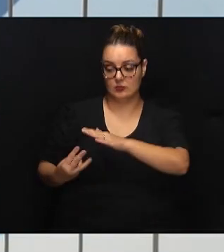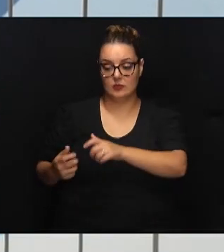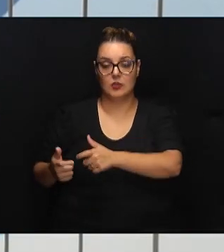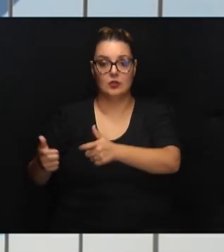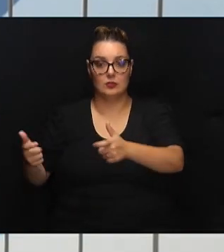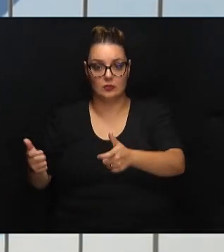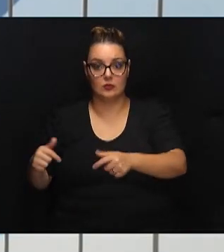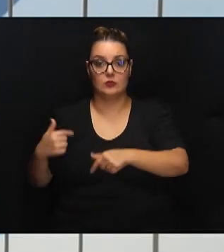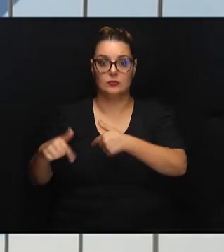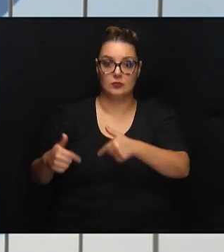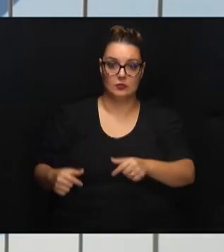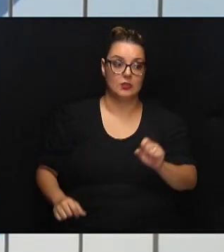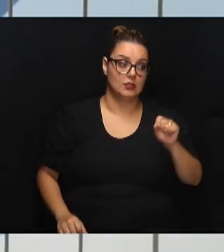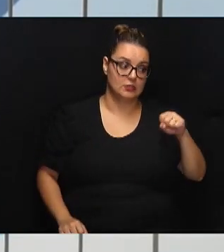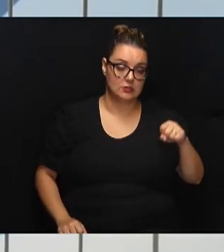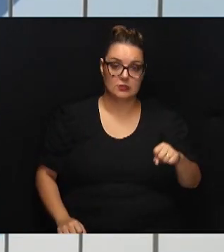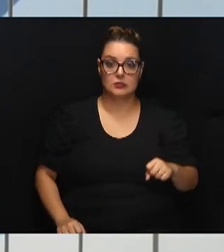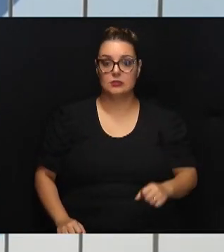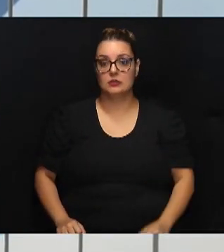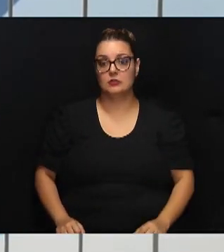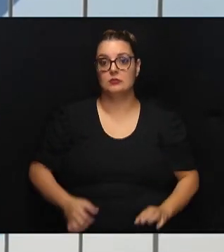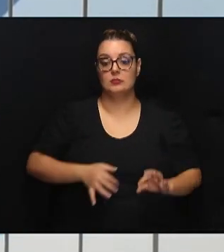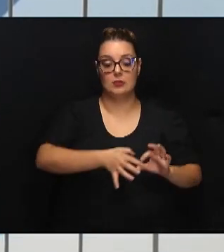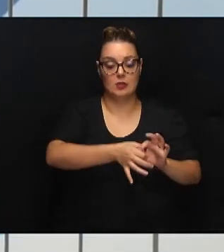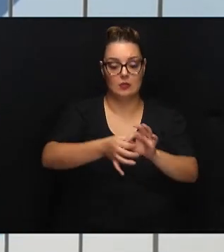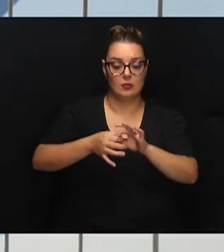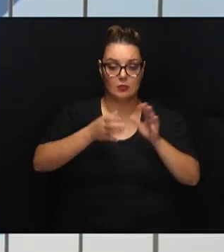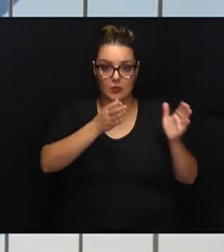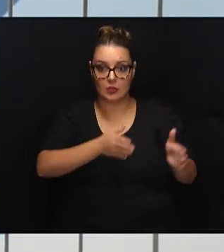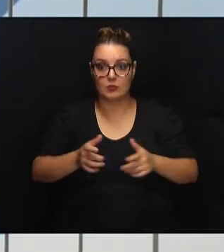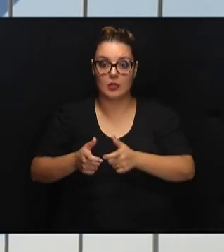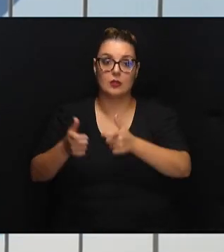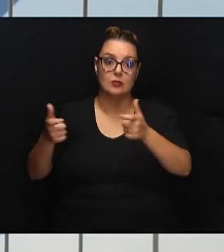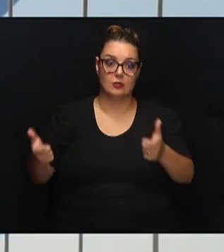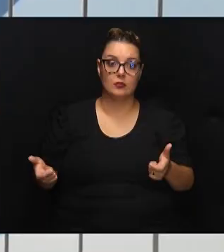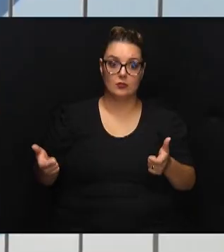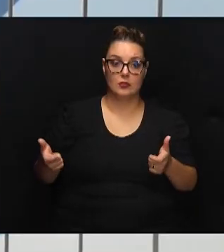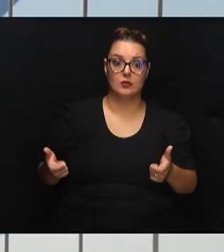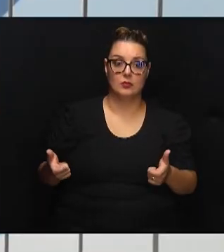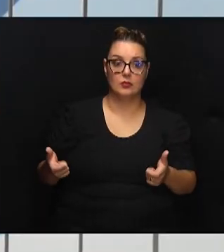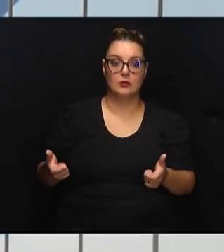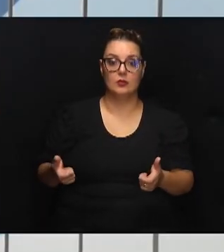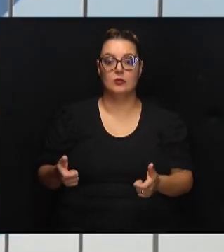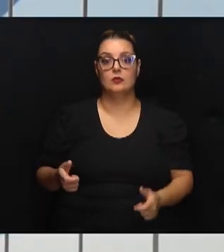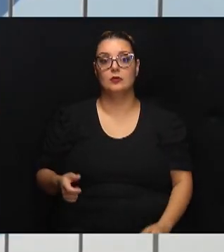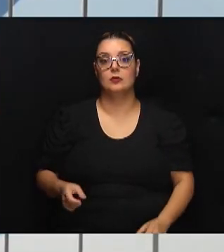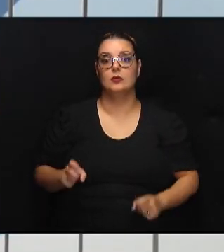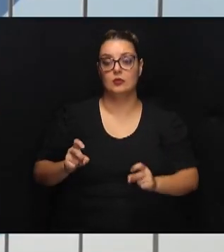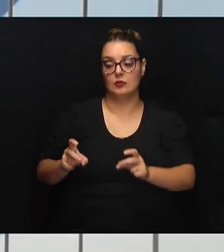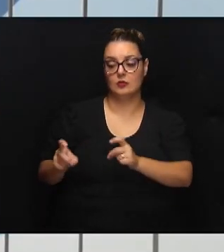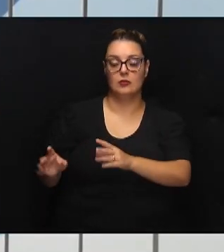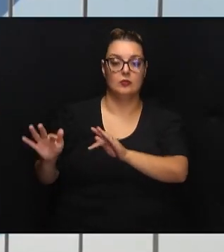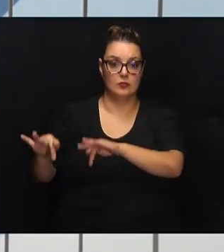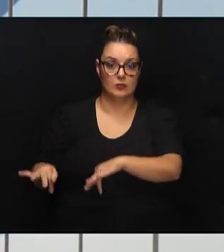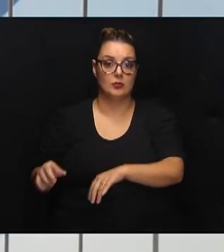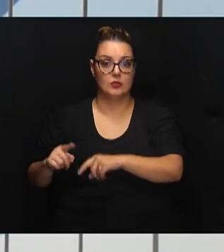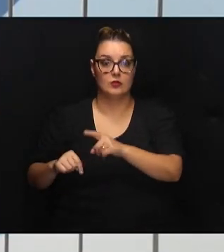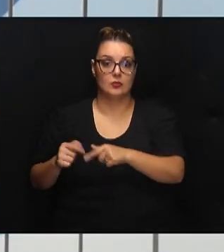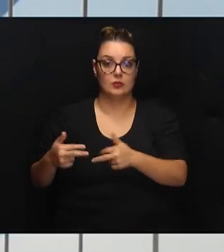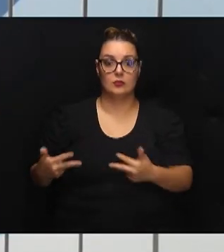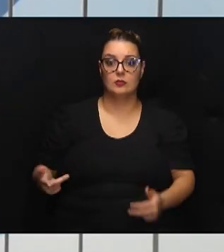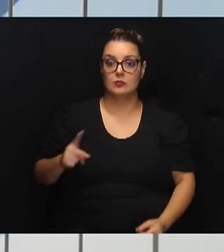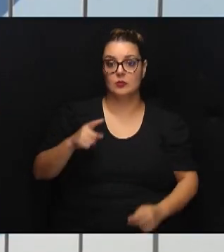do trabalho. Então, eu tenho uma cadeia produtiva muito grande. E o vendedor final daquele produto, ele não